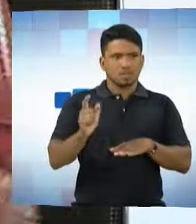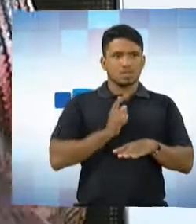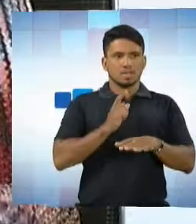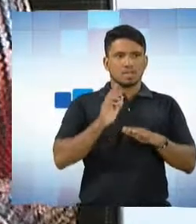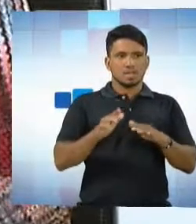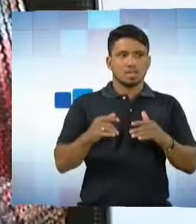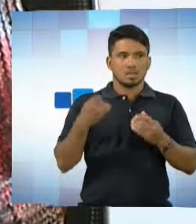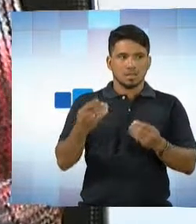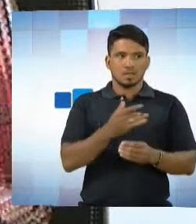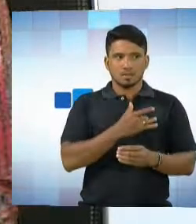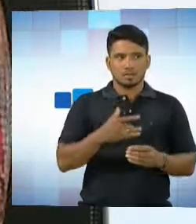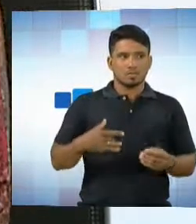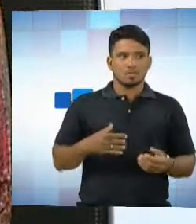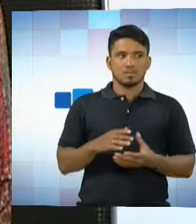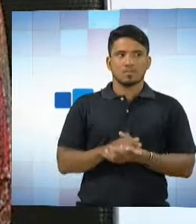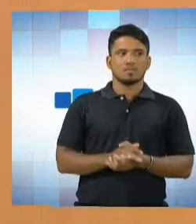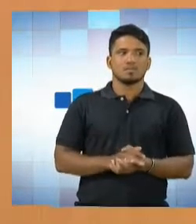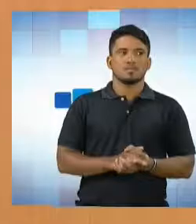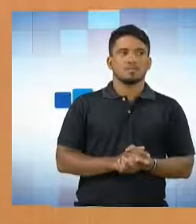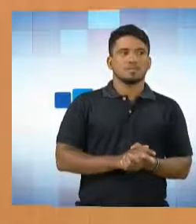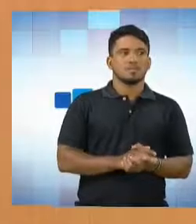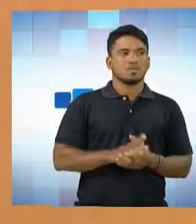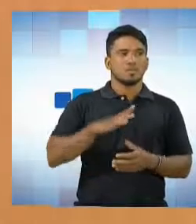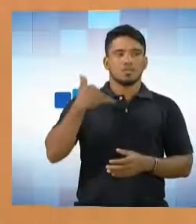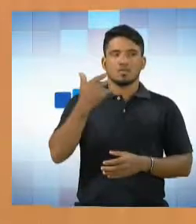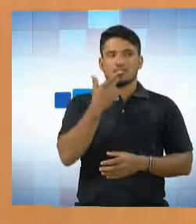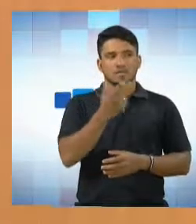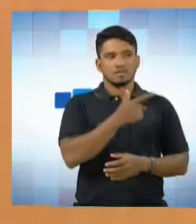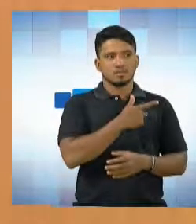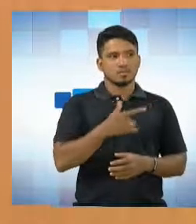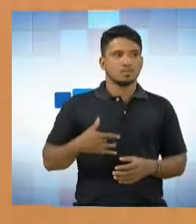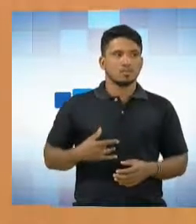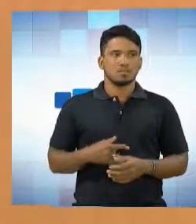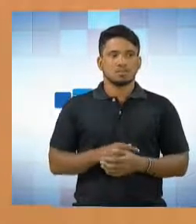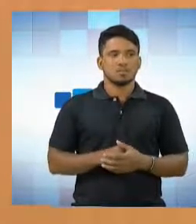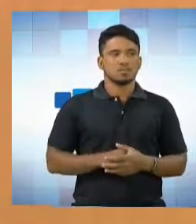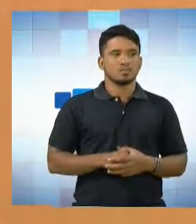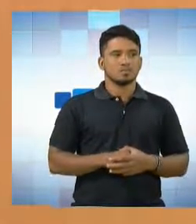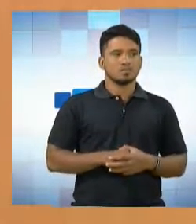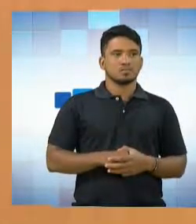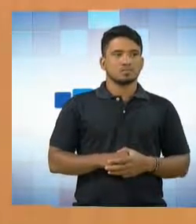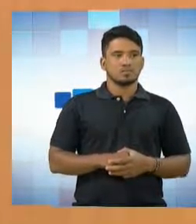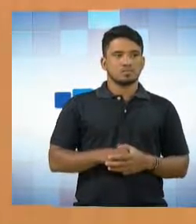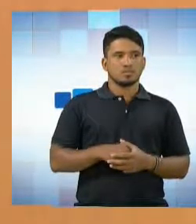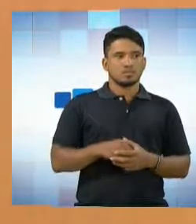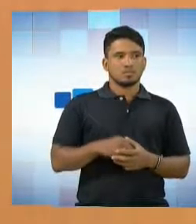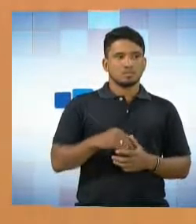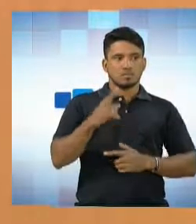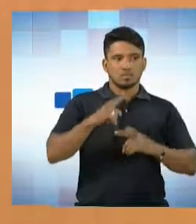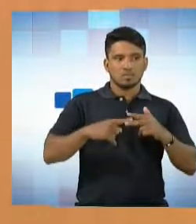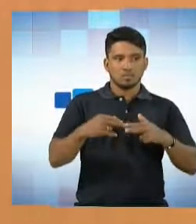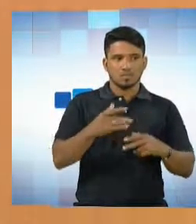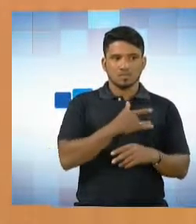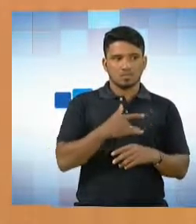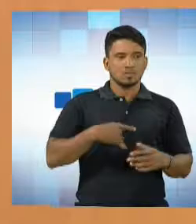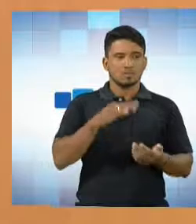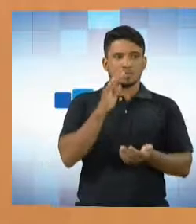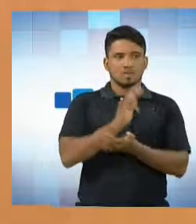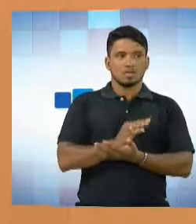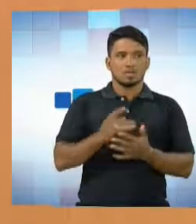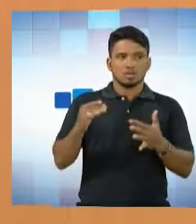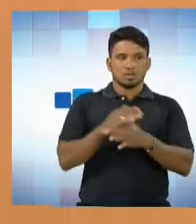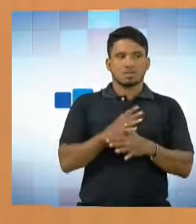isso gera também saúde, né? Sim, e quando nós falamos de saúde, o cenário da saúde, Teresina é uma